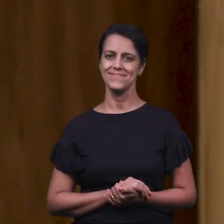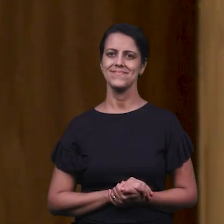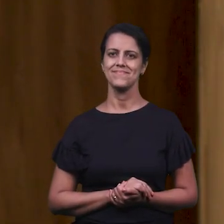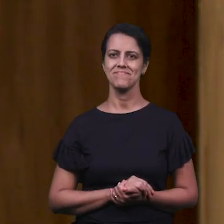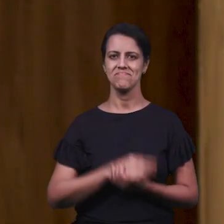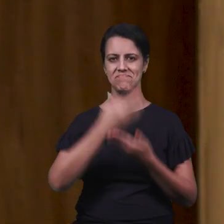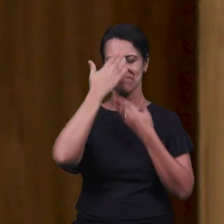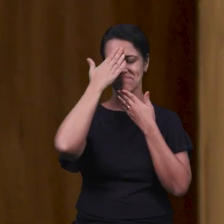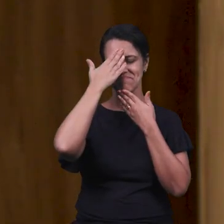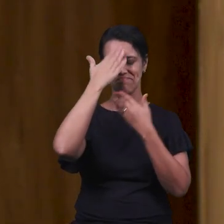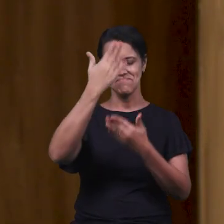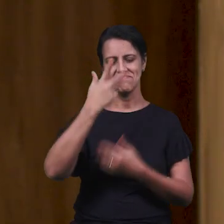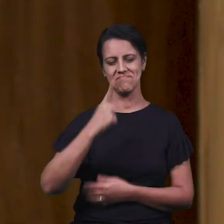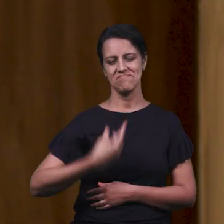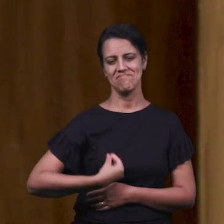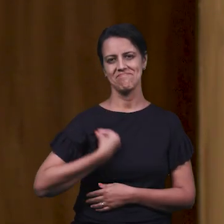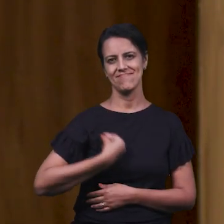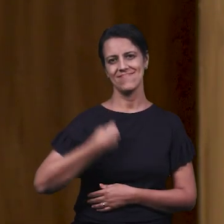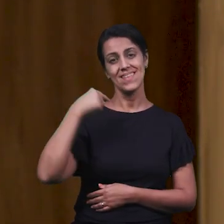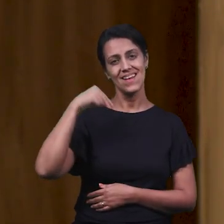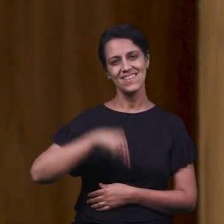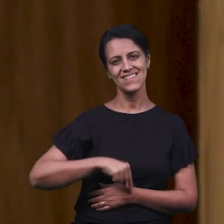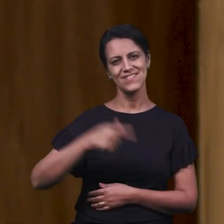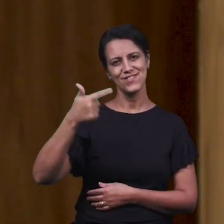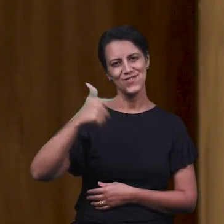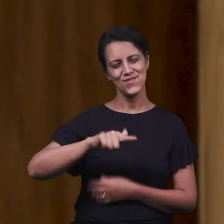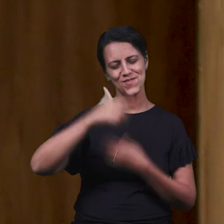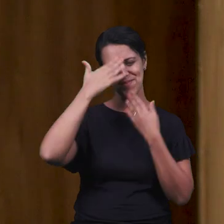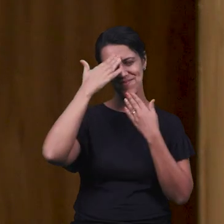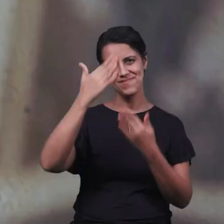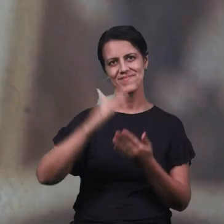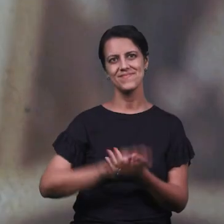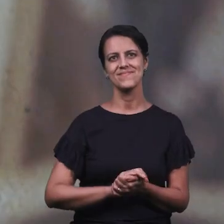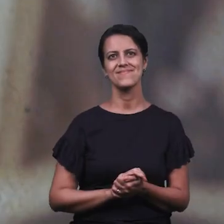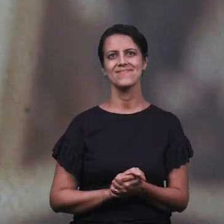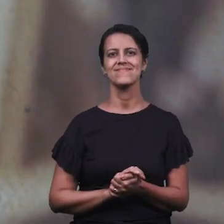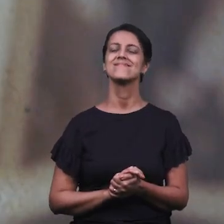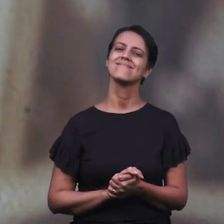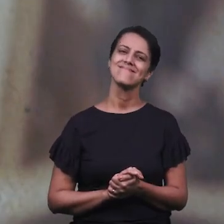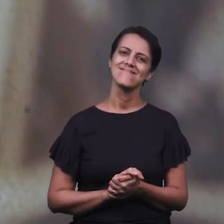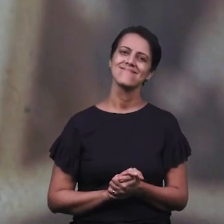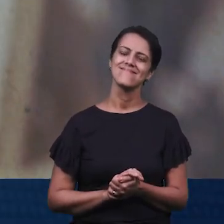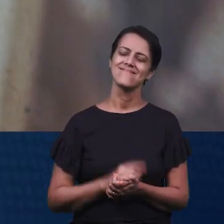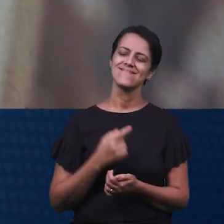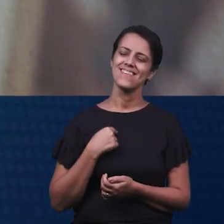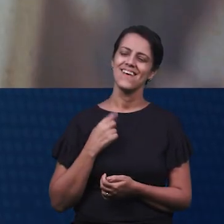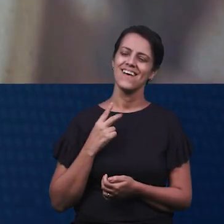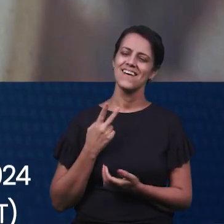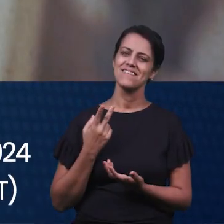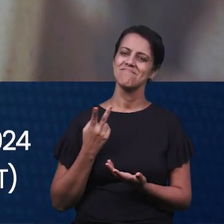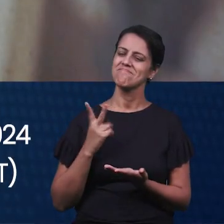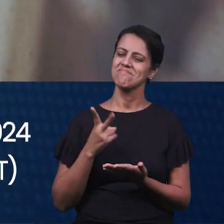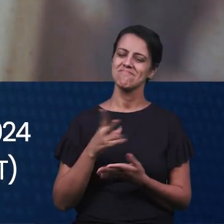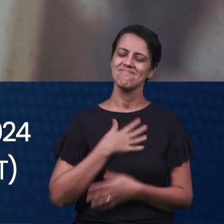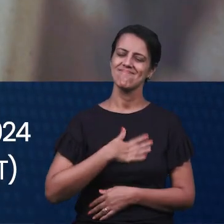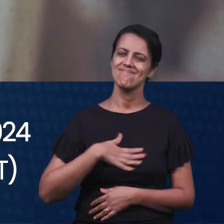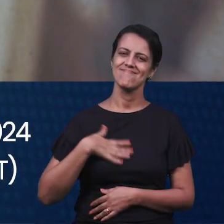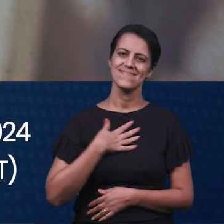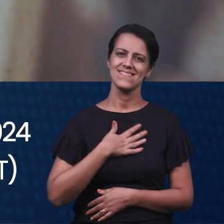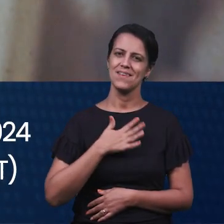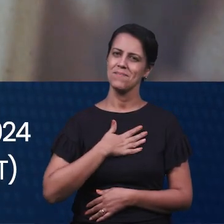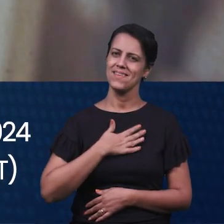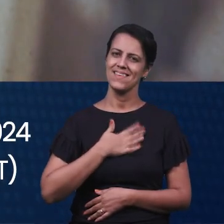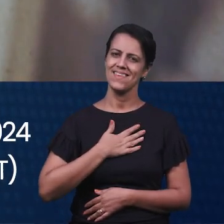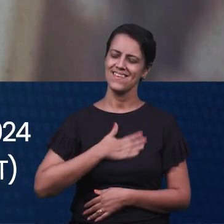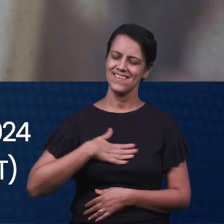Maurício, gostaríamos de agradecer a sua participação no nosso programa mais uma vez. Olha, é sempre a